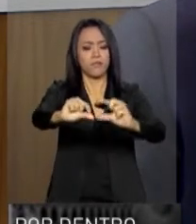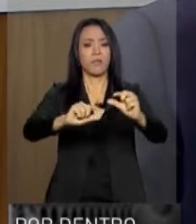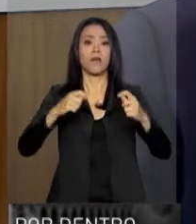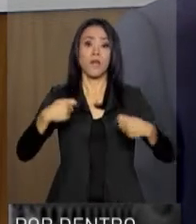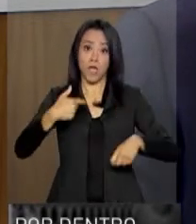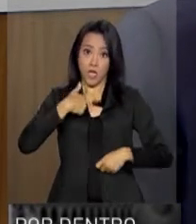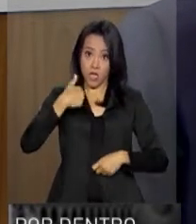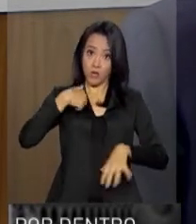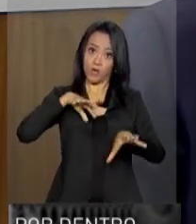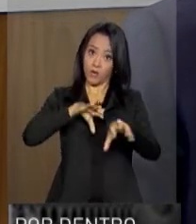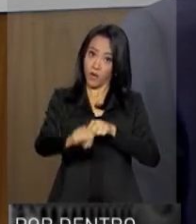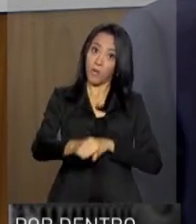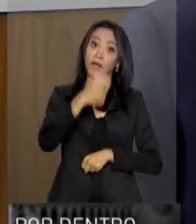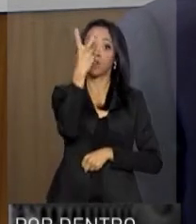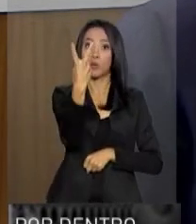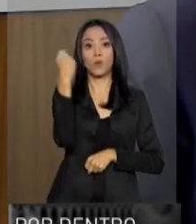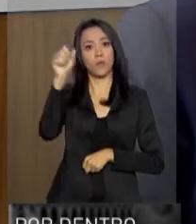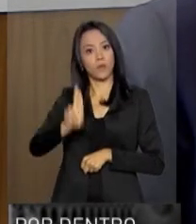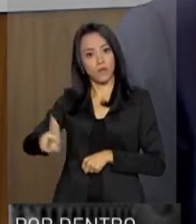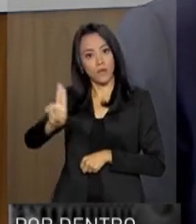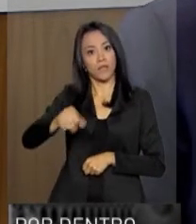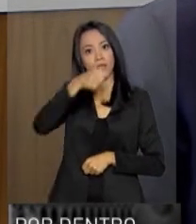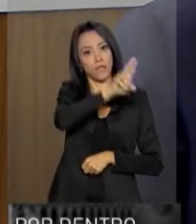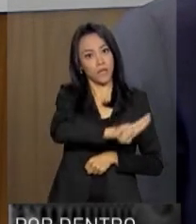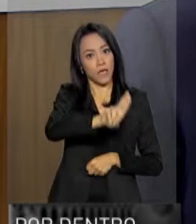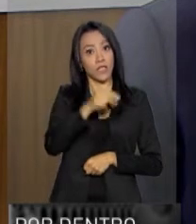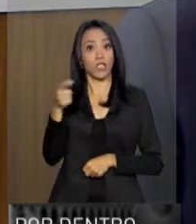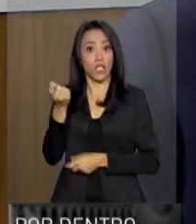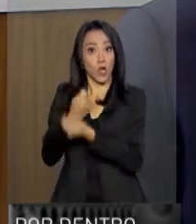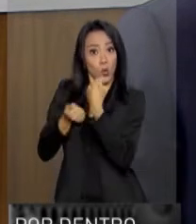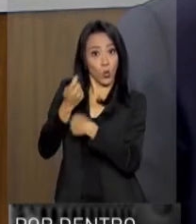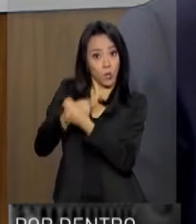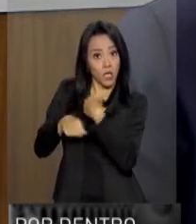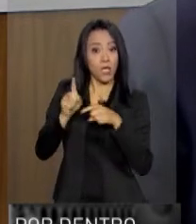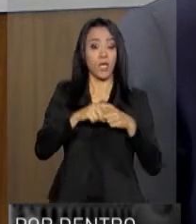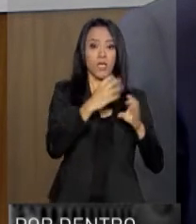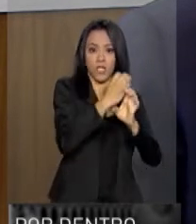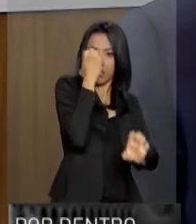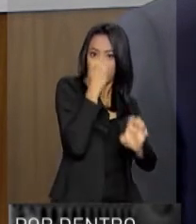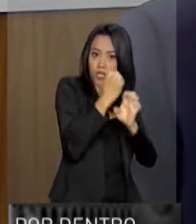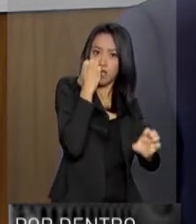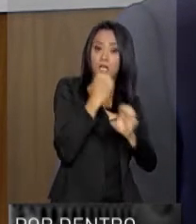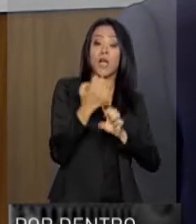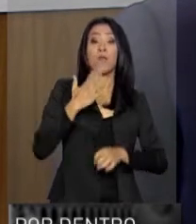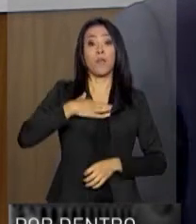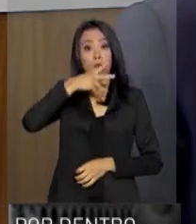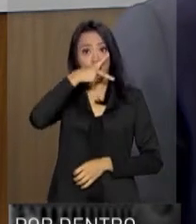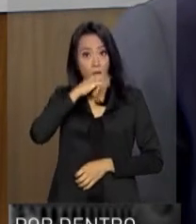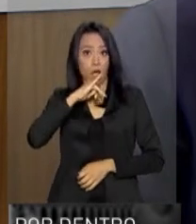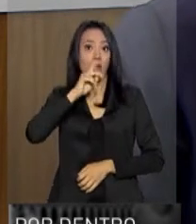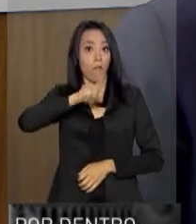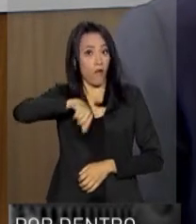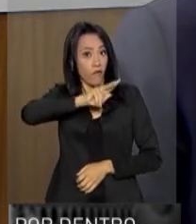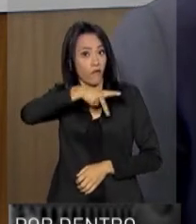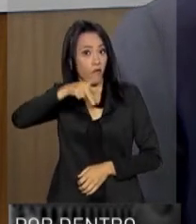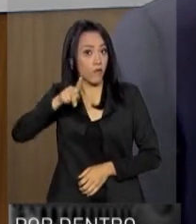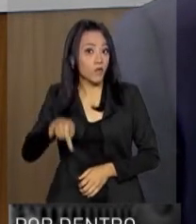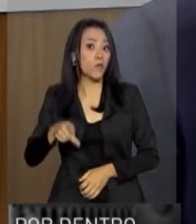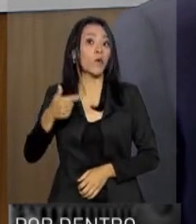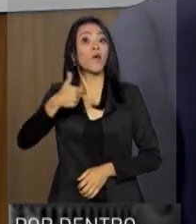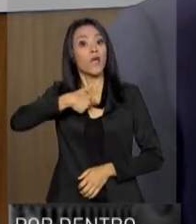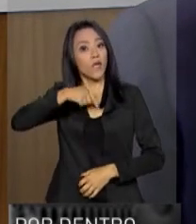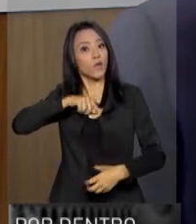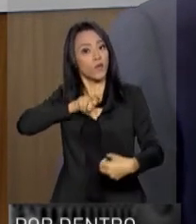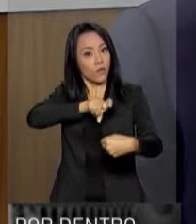formado em duas universidades da faculdade de economia de engenharia meus pais e educadores eu também estou vinculado à instituição de ensino